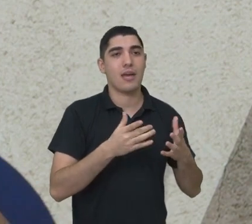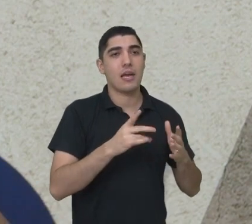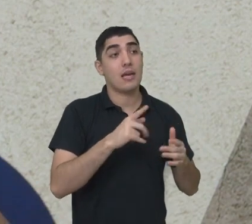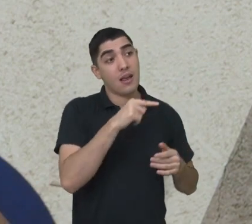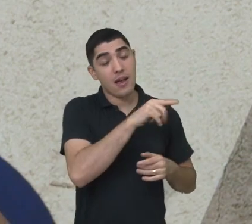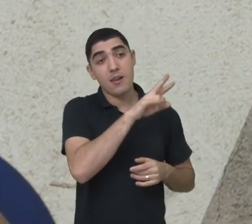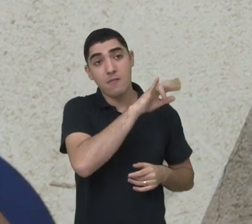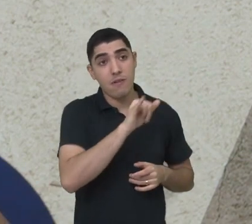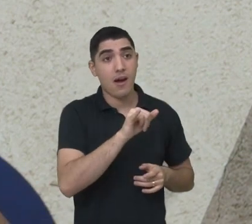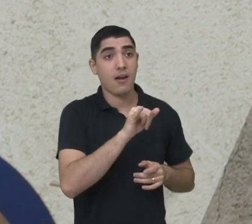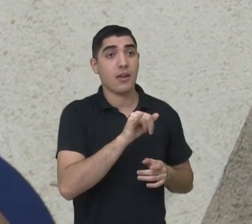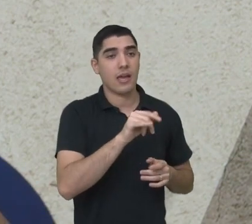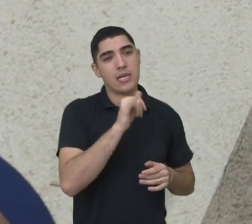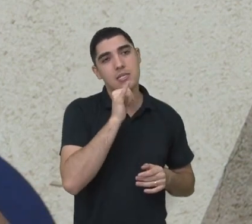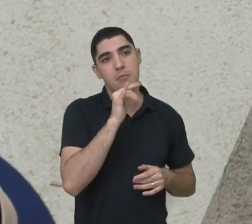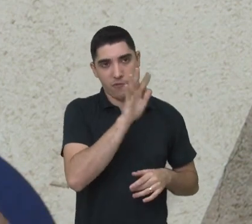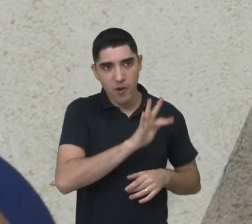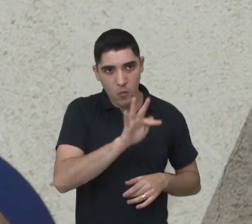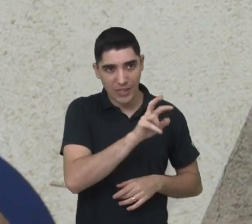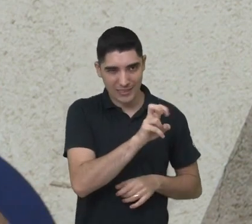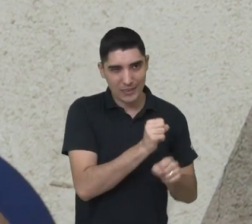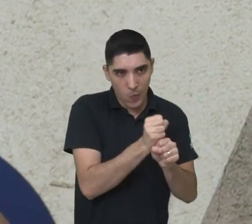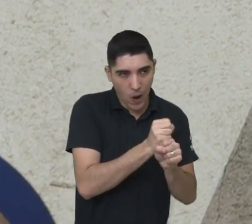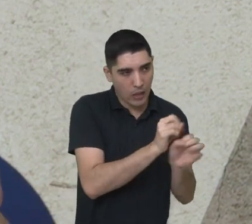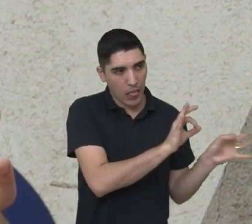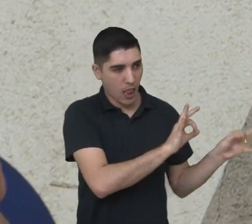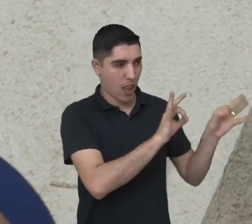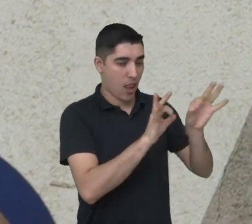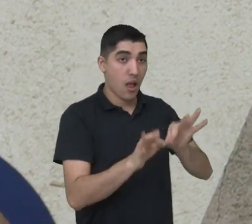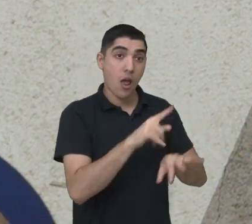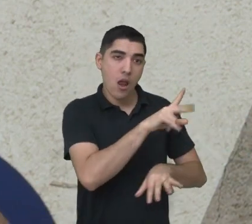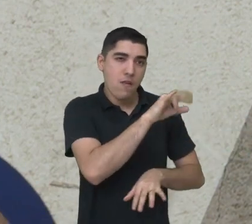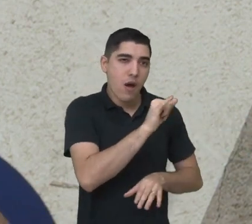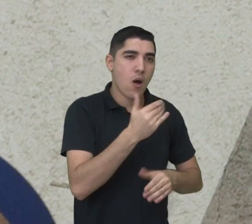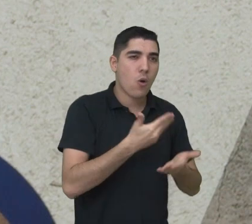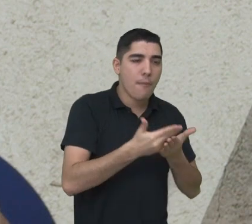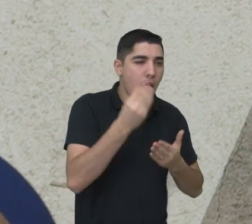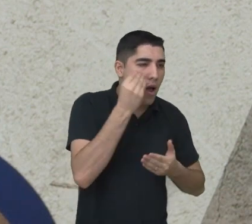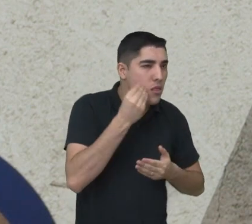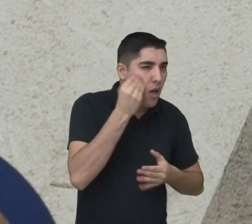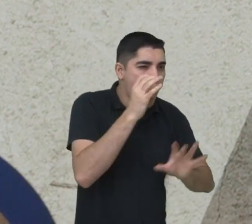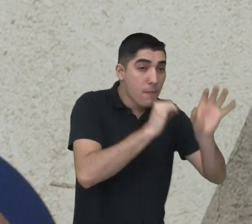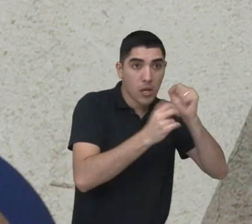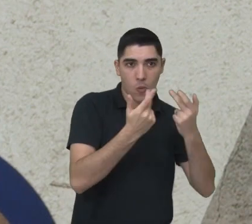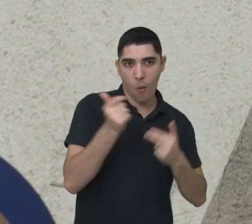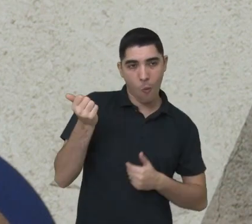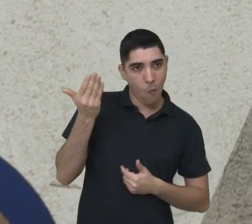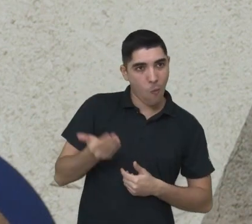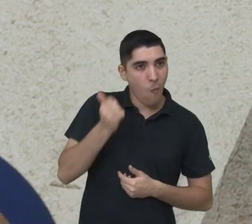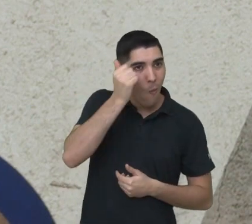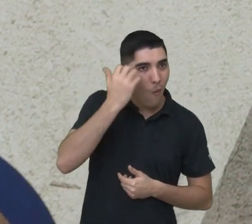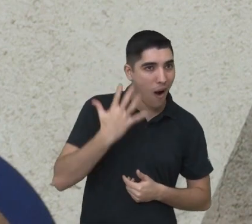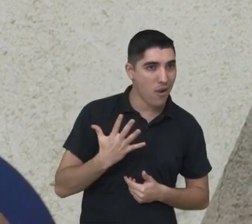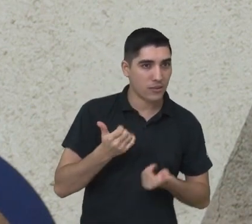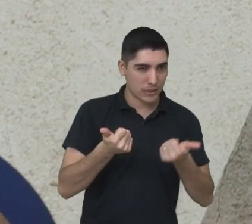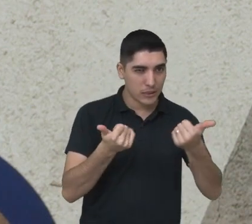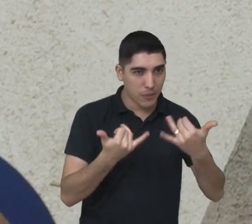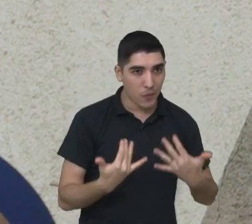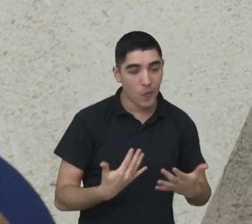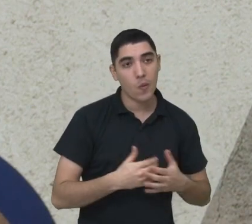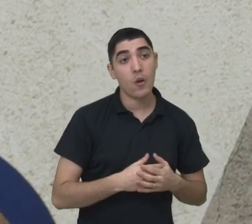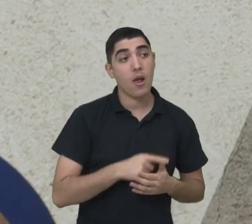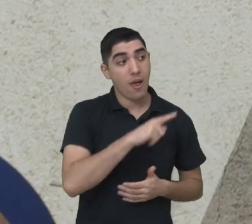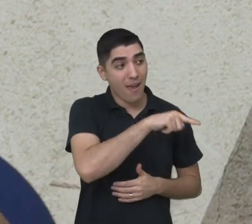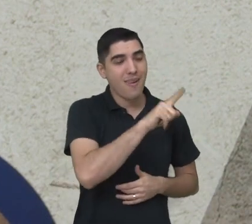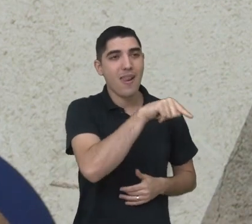dos 5 anos, né, ele vai vivenciar, e como o Aleph bem falou, ele acaba, né, sendo assim uma peça-chave